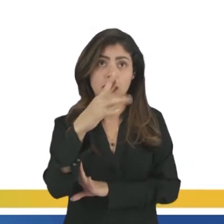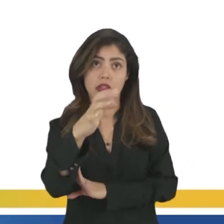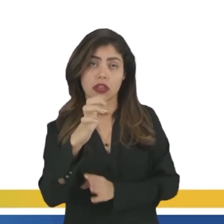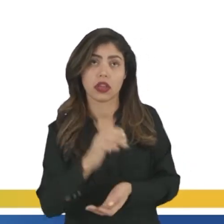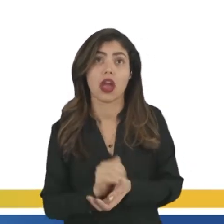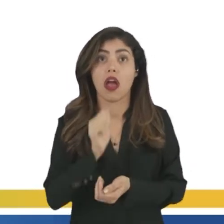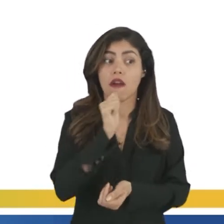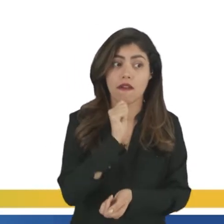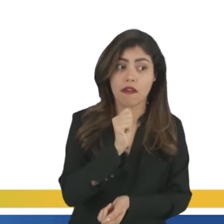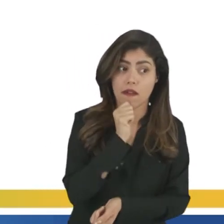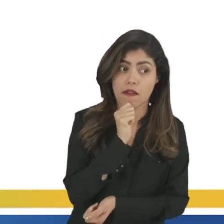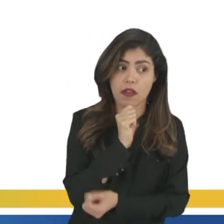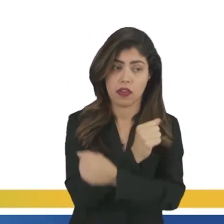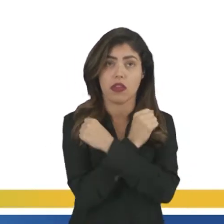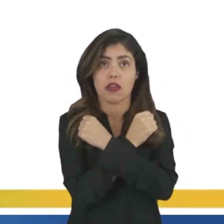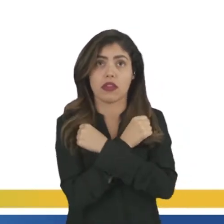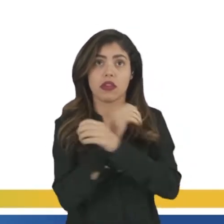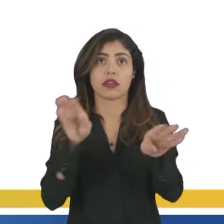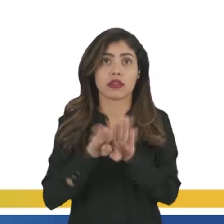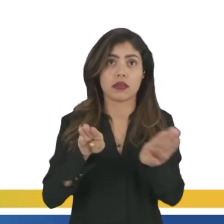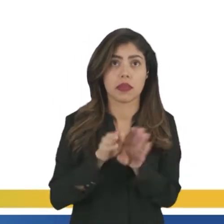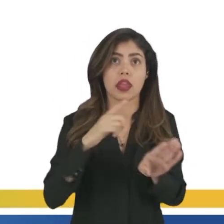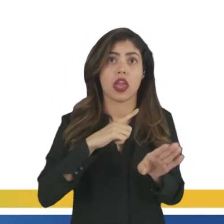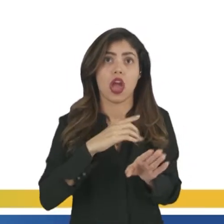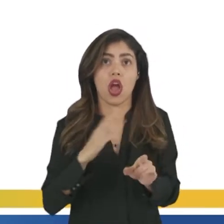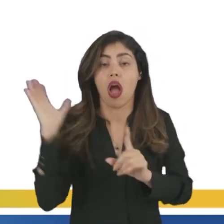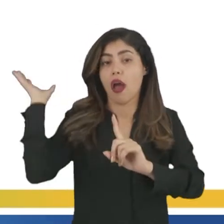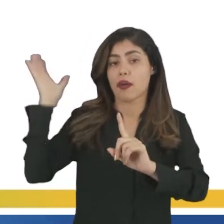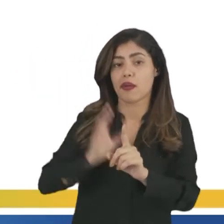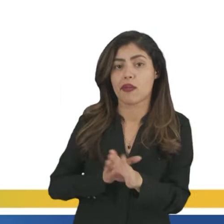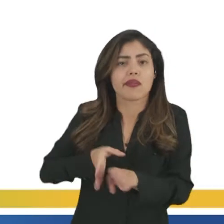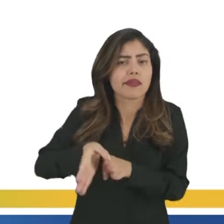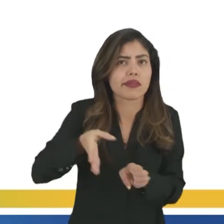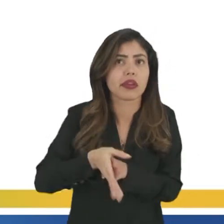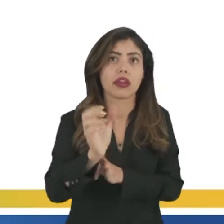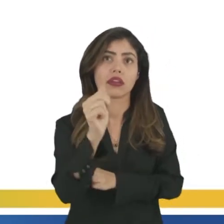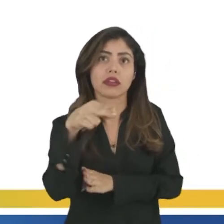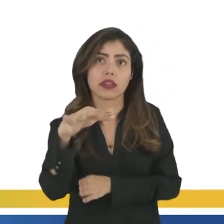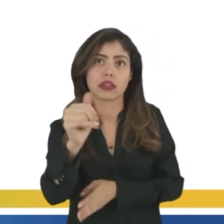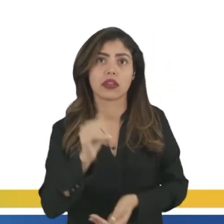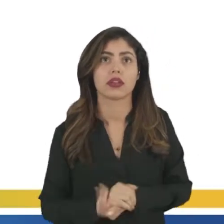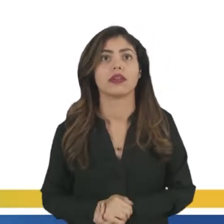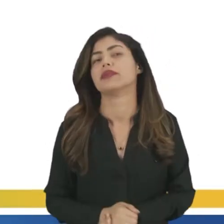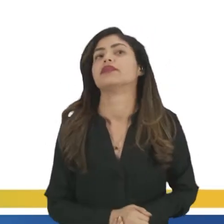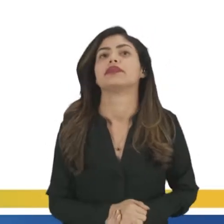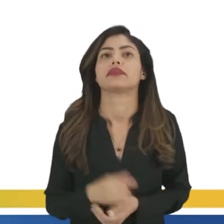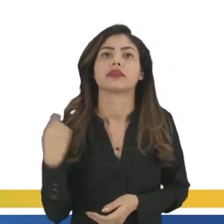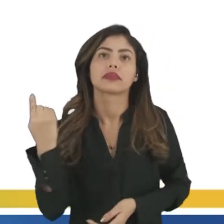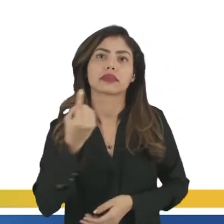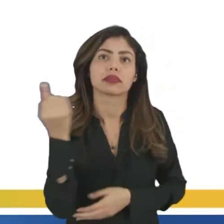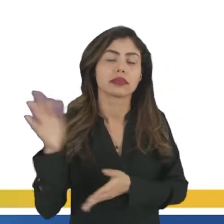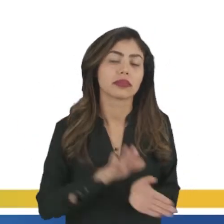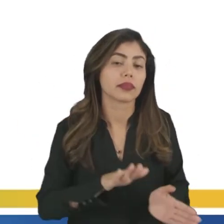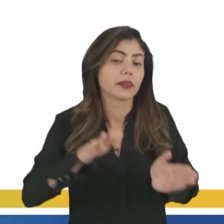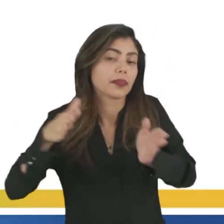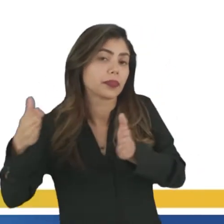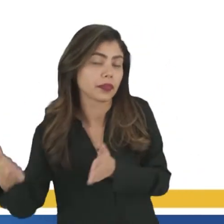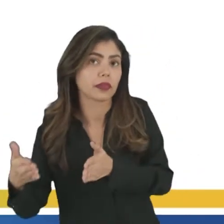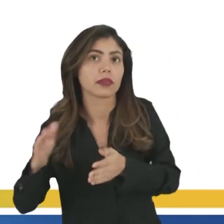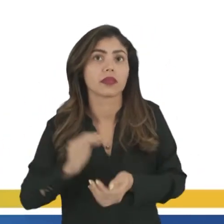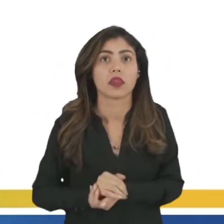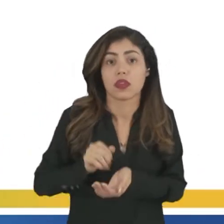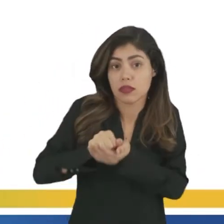de anciãos. Biblos foi a primeira cidade a se tornar um centro predominante, tá? A partir de onde os